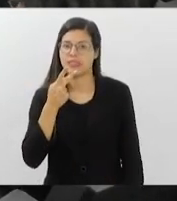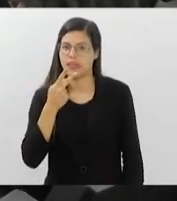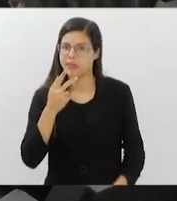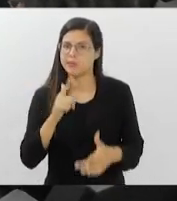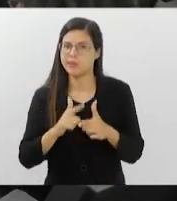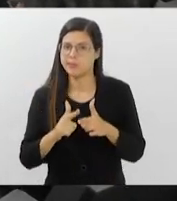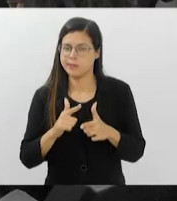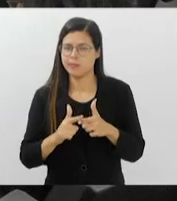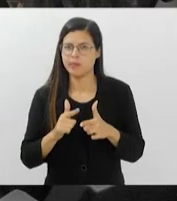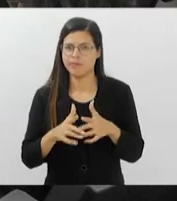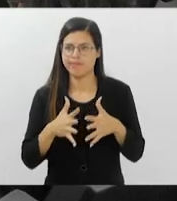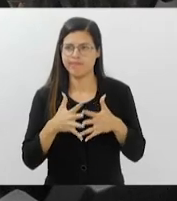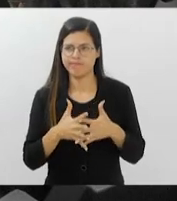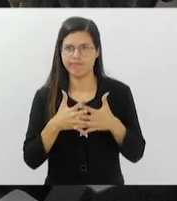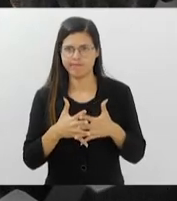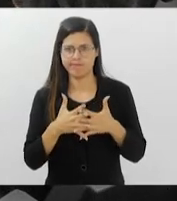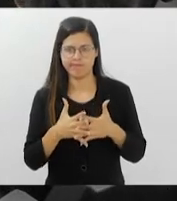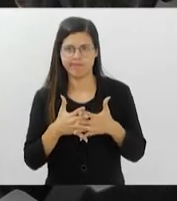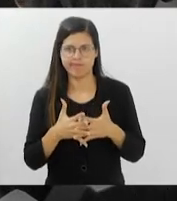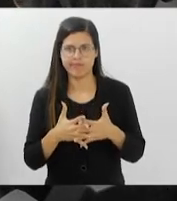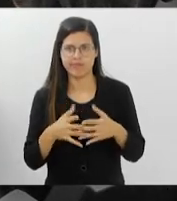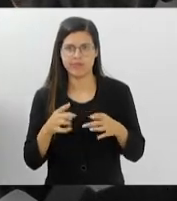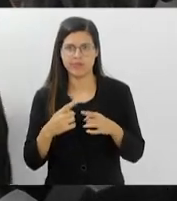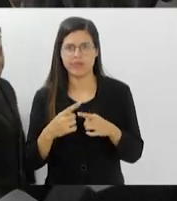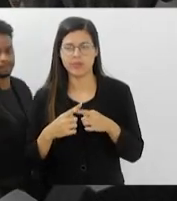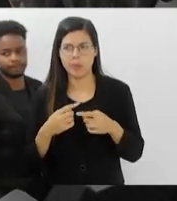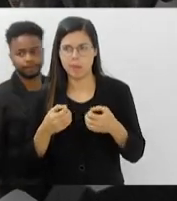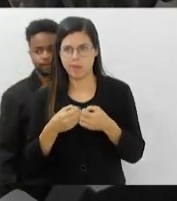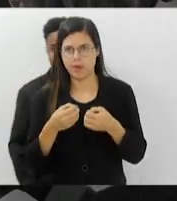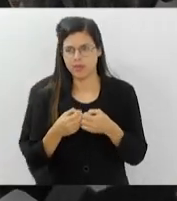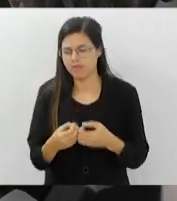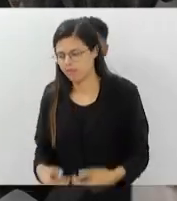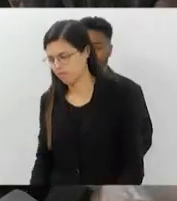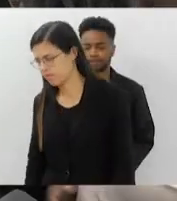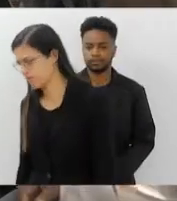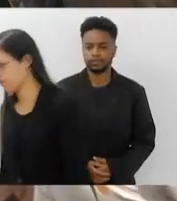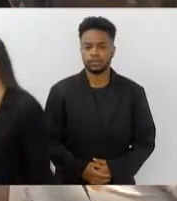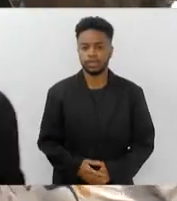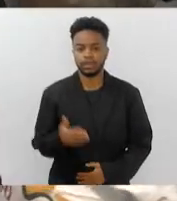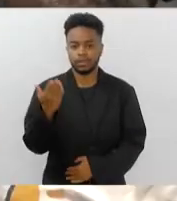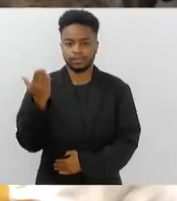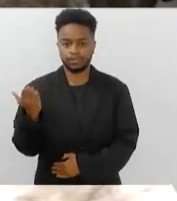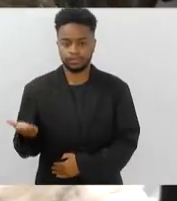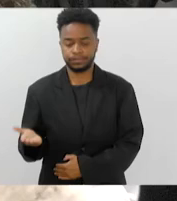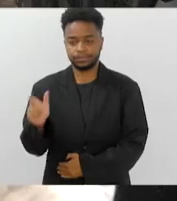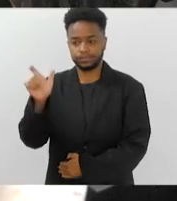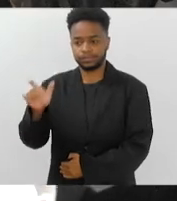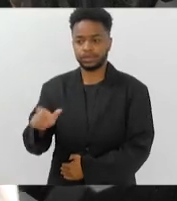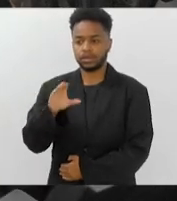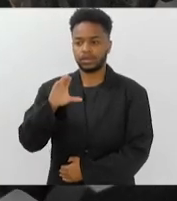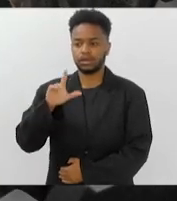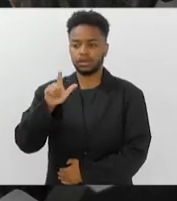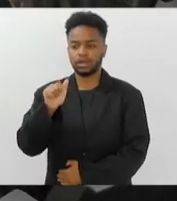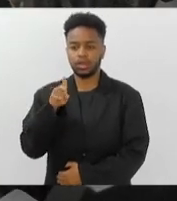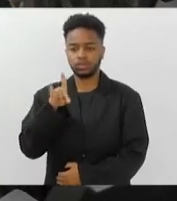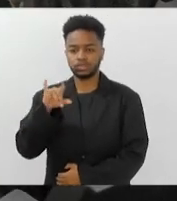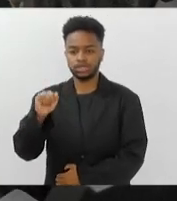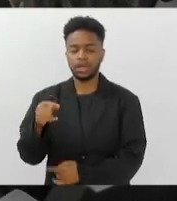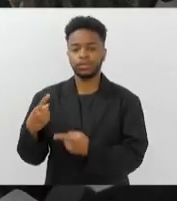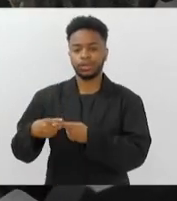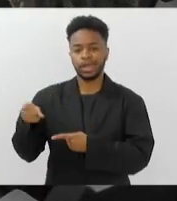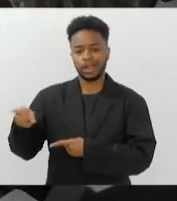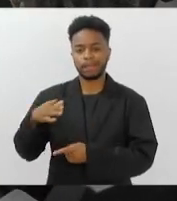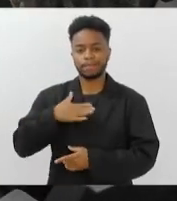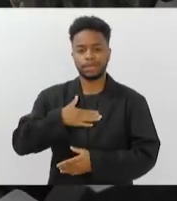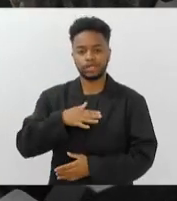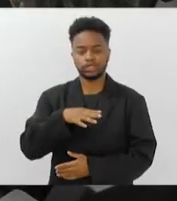complexa até pela minha aproximação com a Dra Cláudia que apesar além de ser a minha a minha chefe